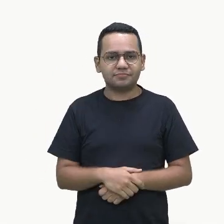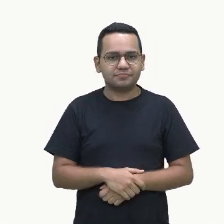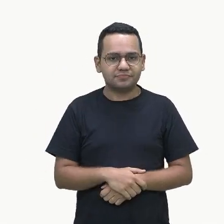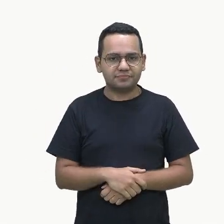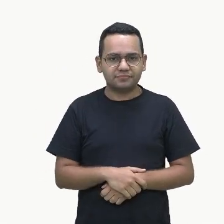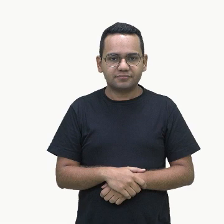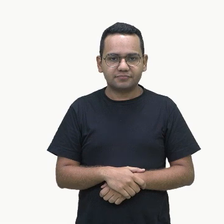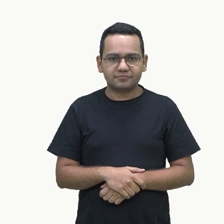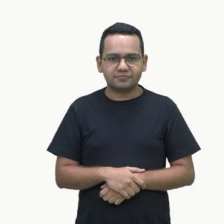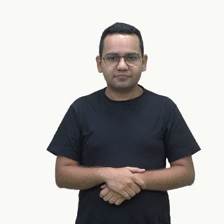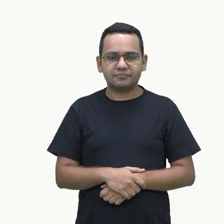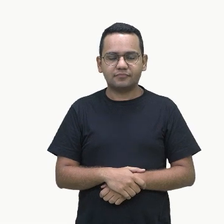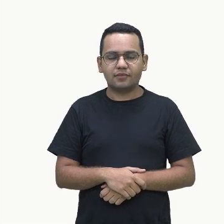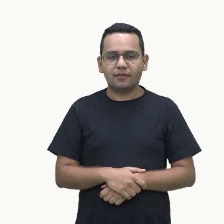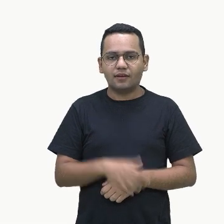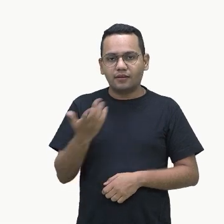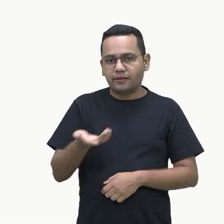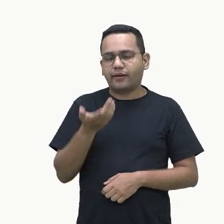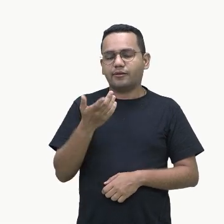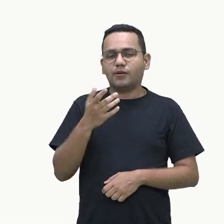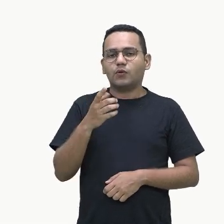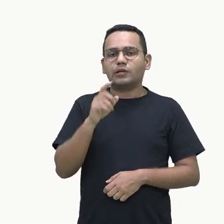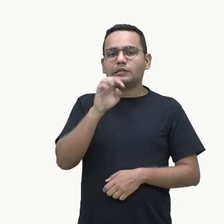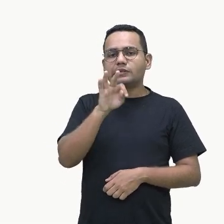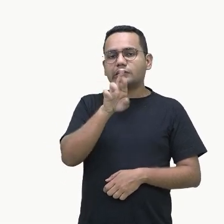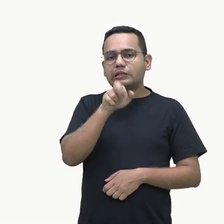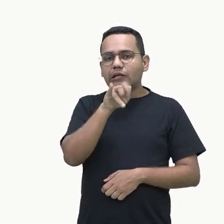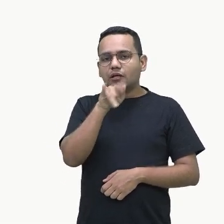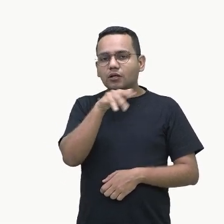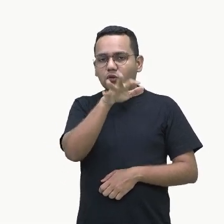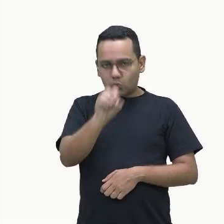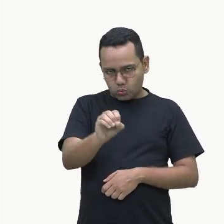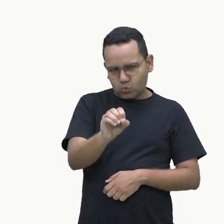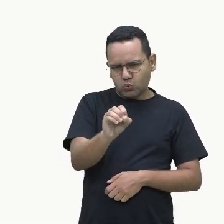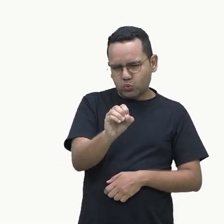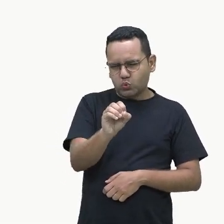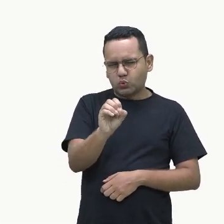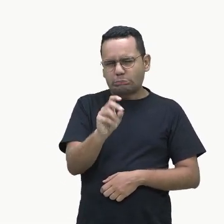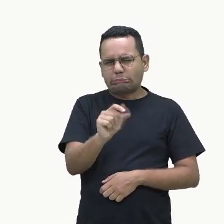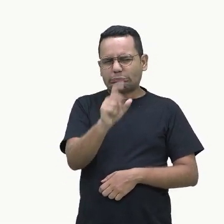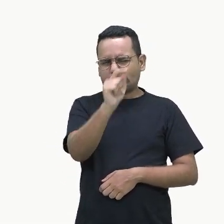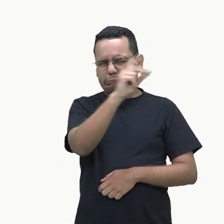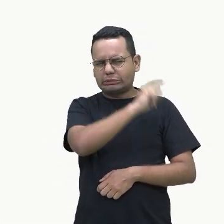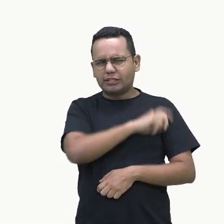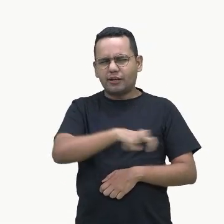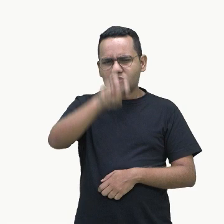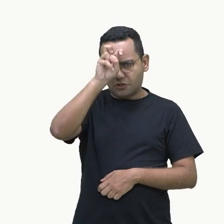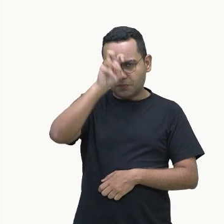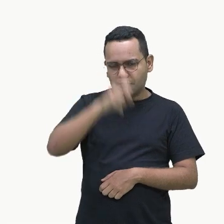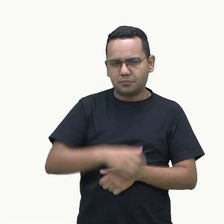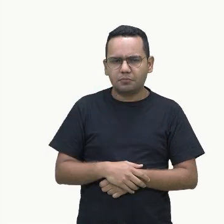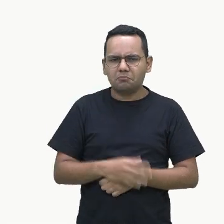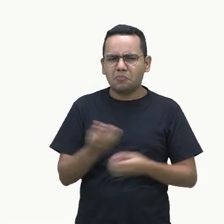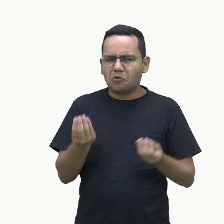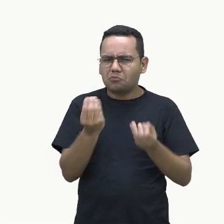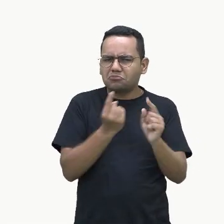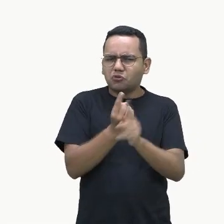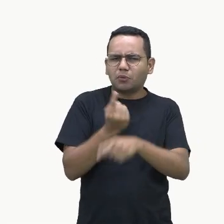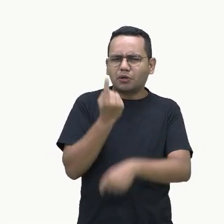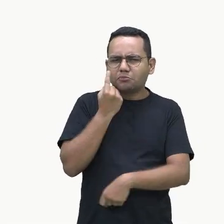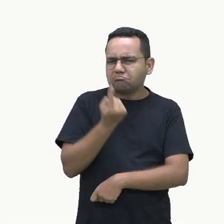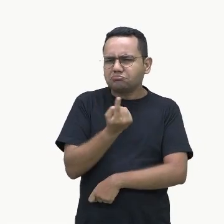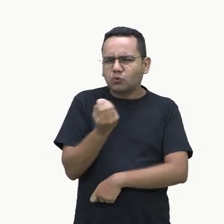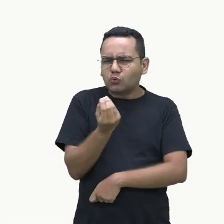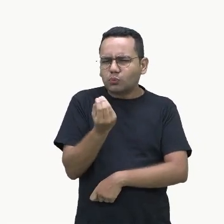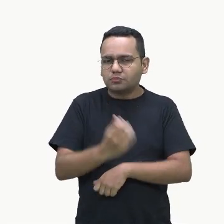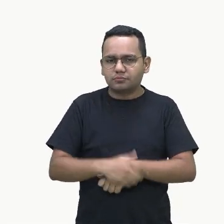triângulo egípcio. Tá? Quem é o triângulo egípcio? E como é que ele foi descoberto? Os egípcios fizeram o seguinte,